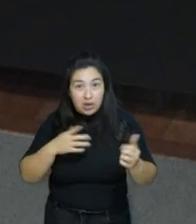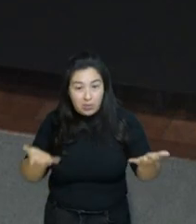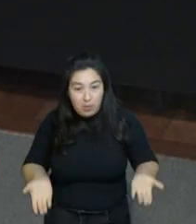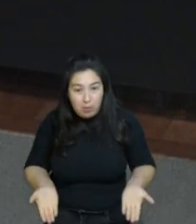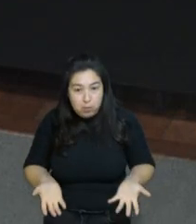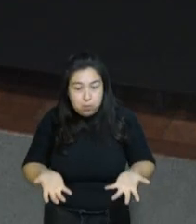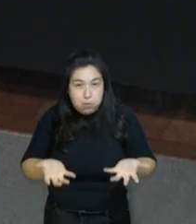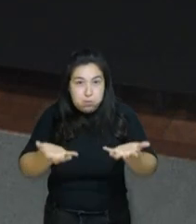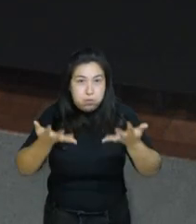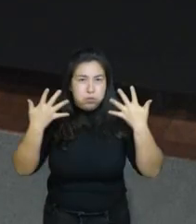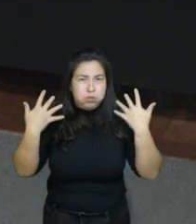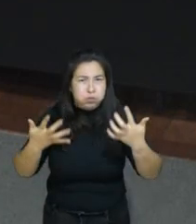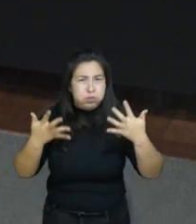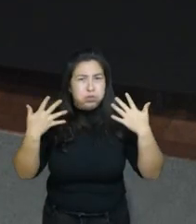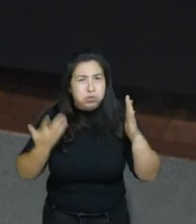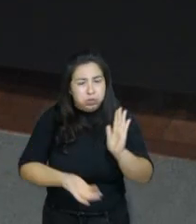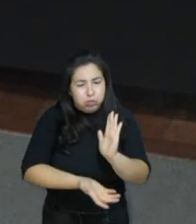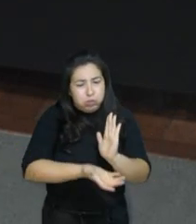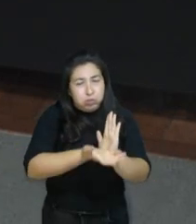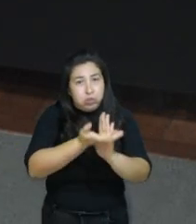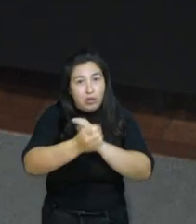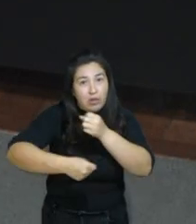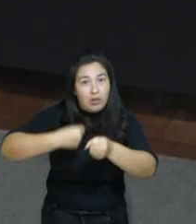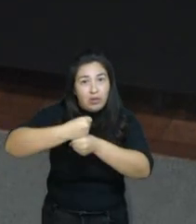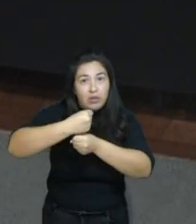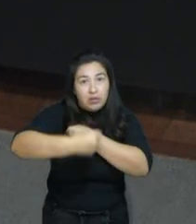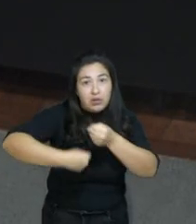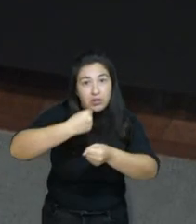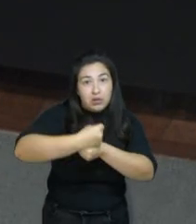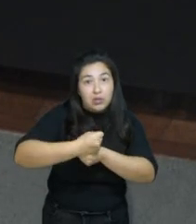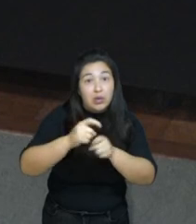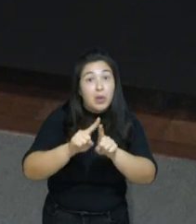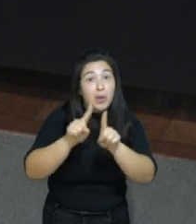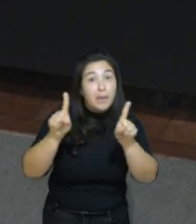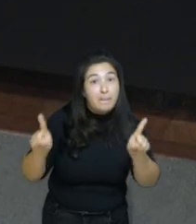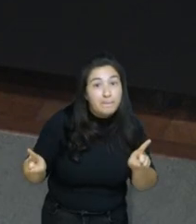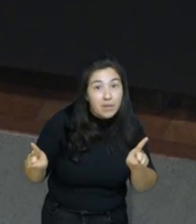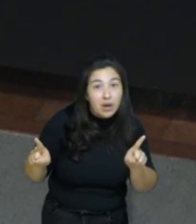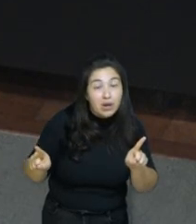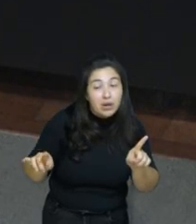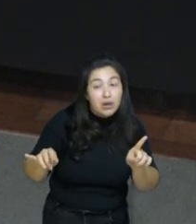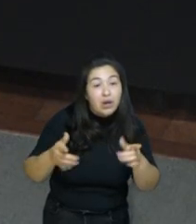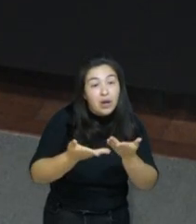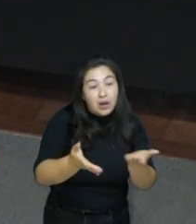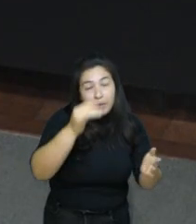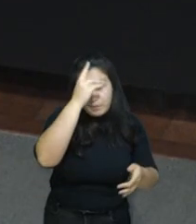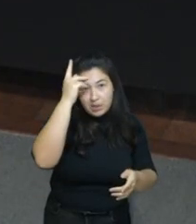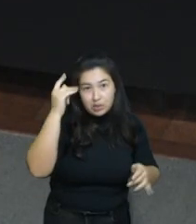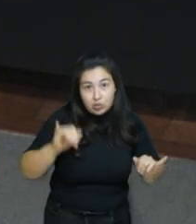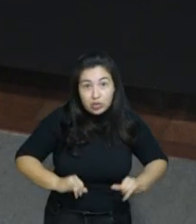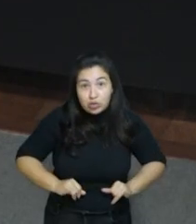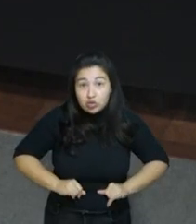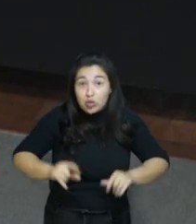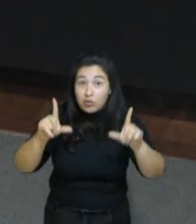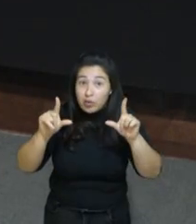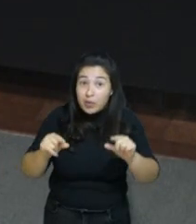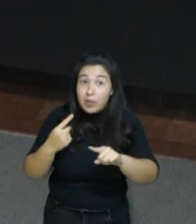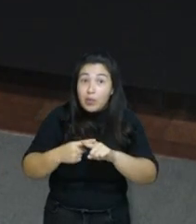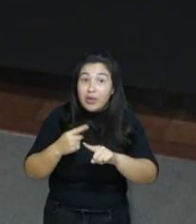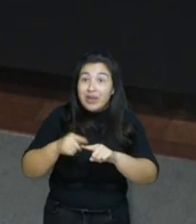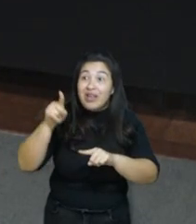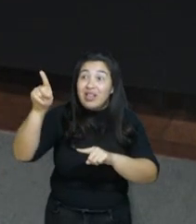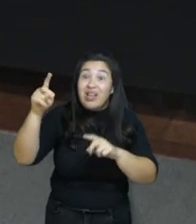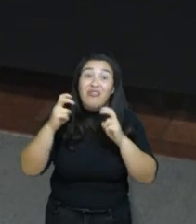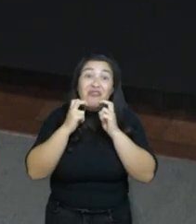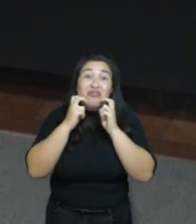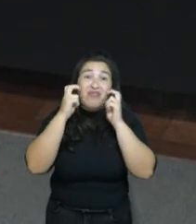ondas de calor quase que agora anualmente, mas o impacto diminuiu. Por quê? Porque foi para eles